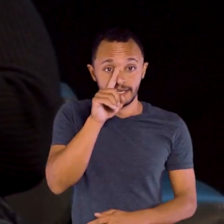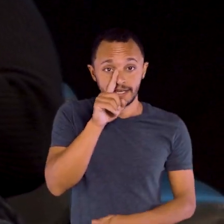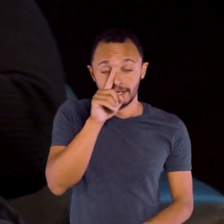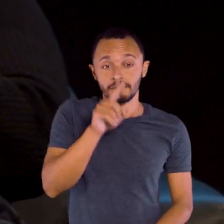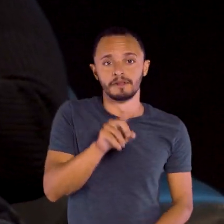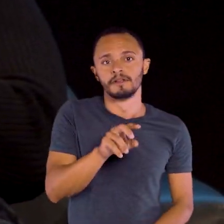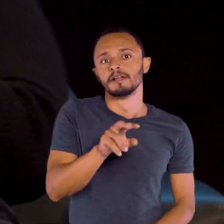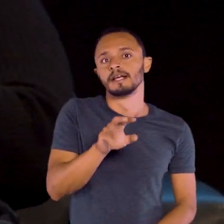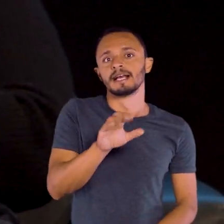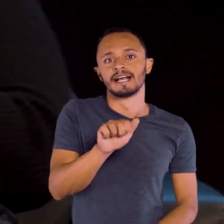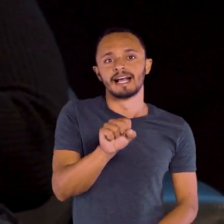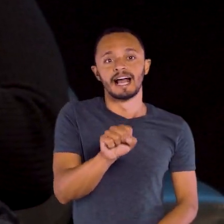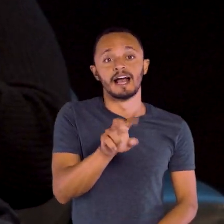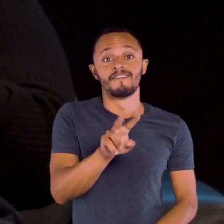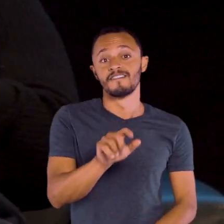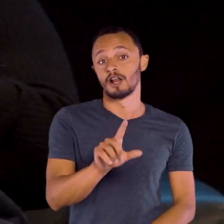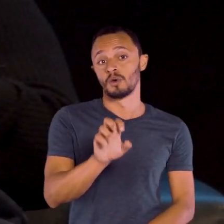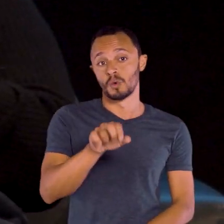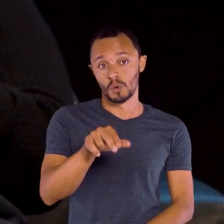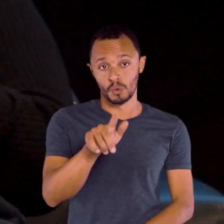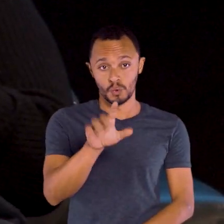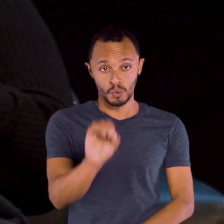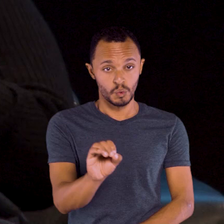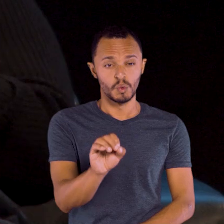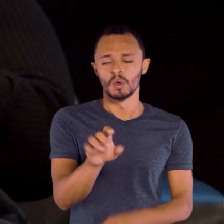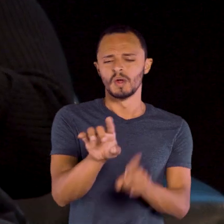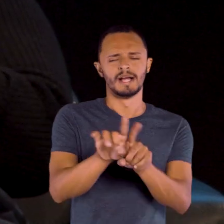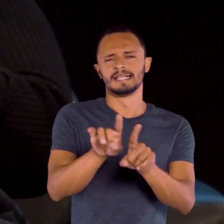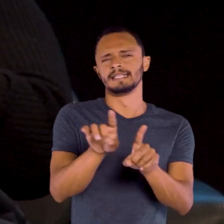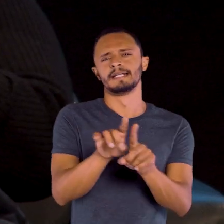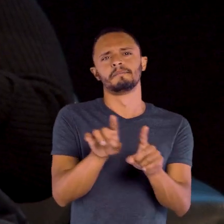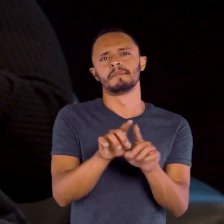Digo de Ti, tem personagens que eu achei nessas pesquisas todas.